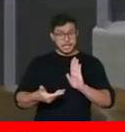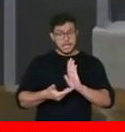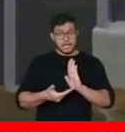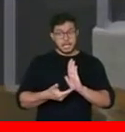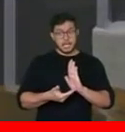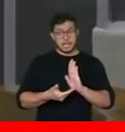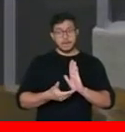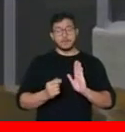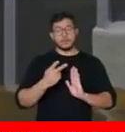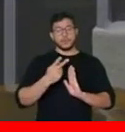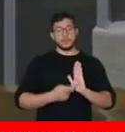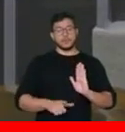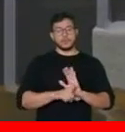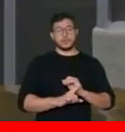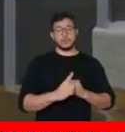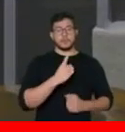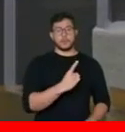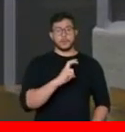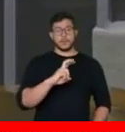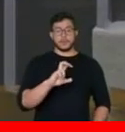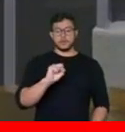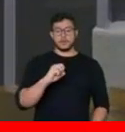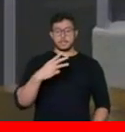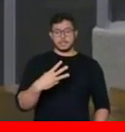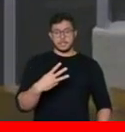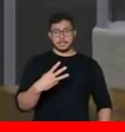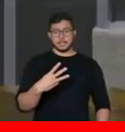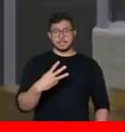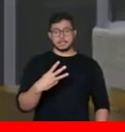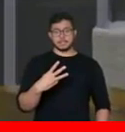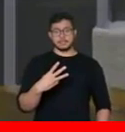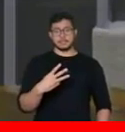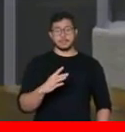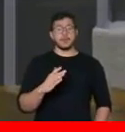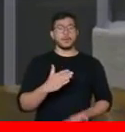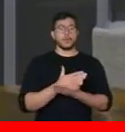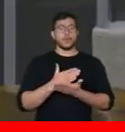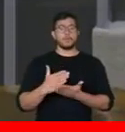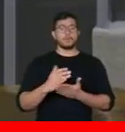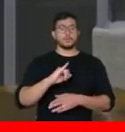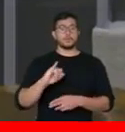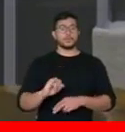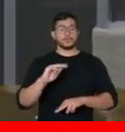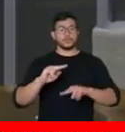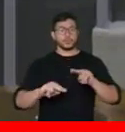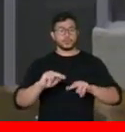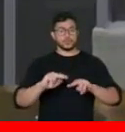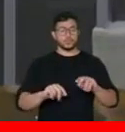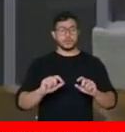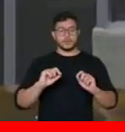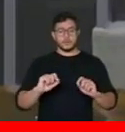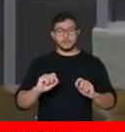o PL 1583, ele foi mandado para cá no início de junho. Ele desvincula